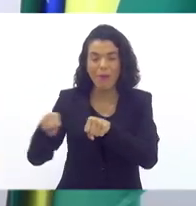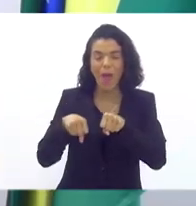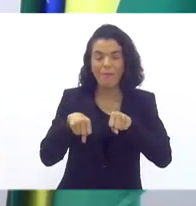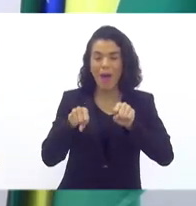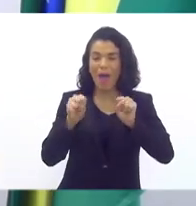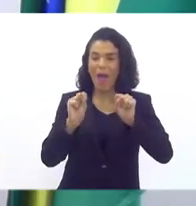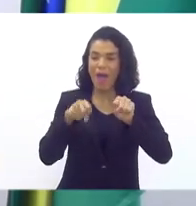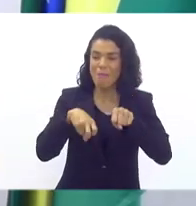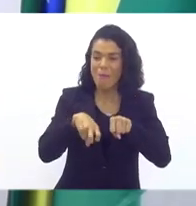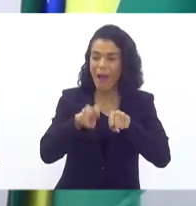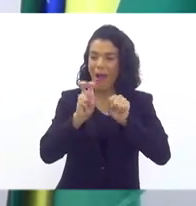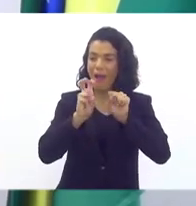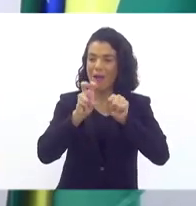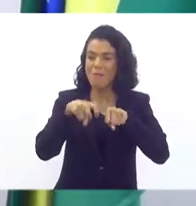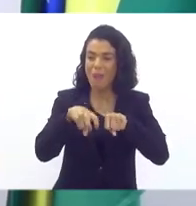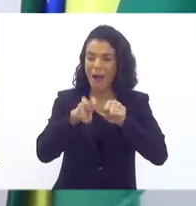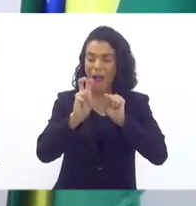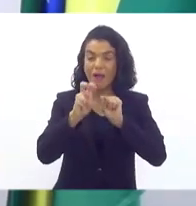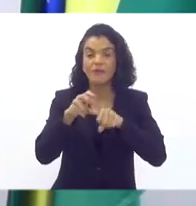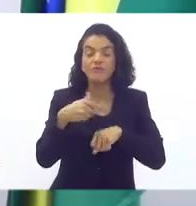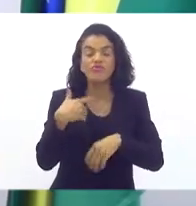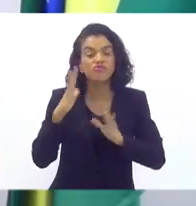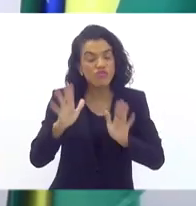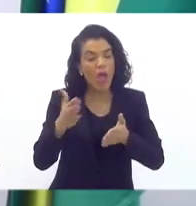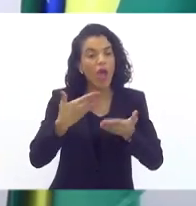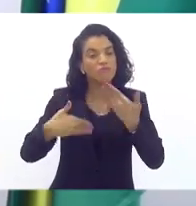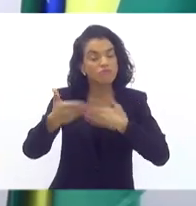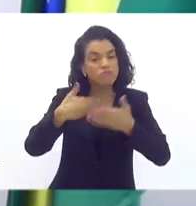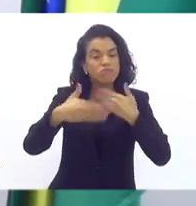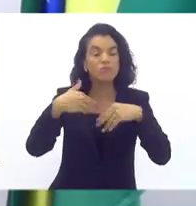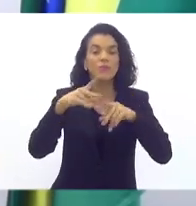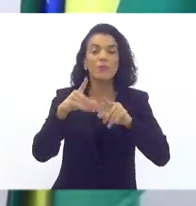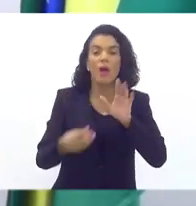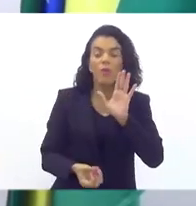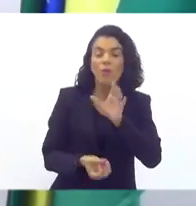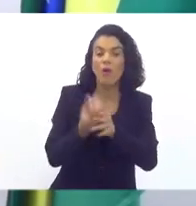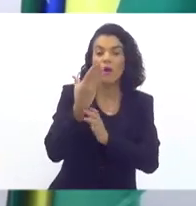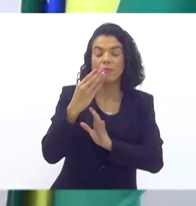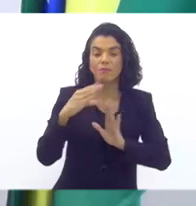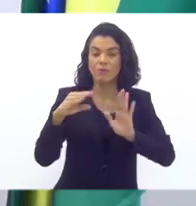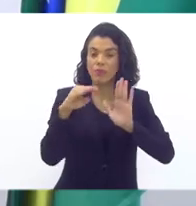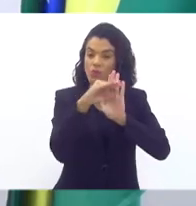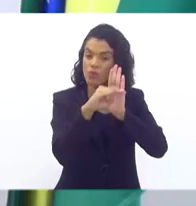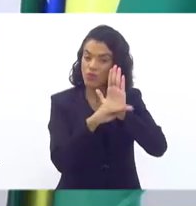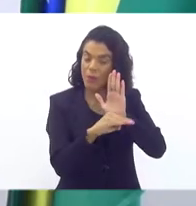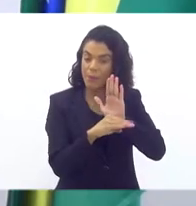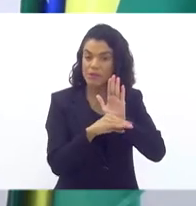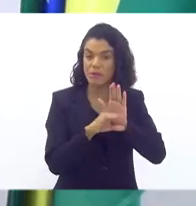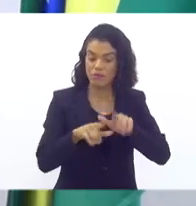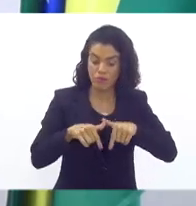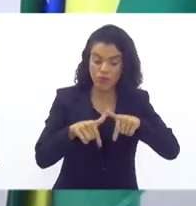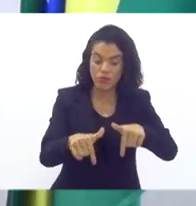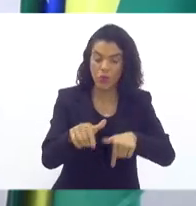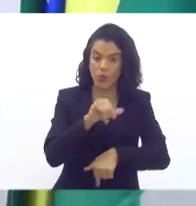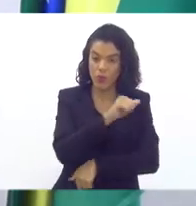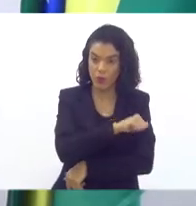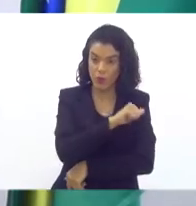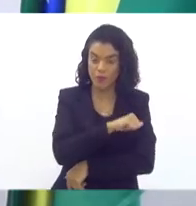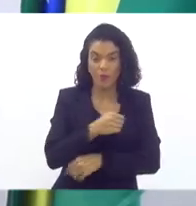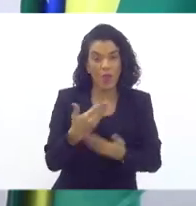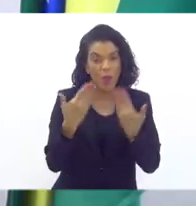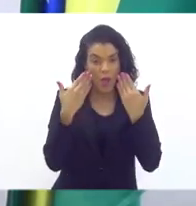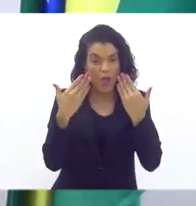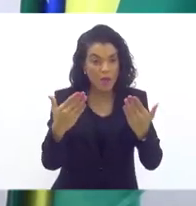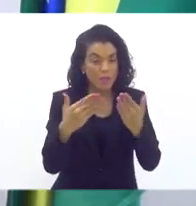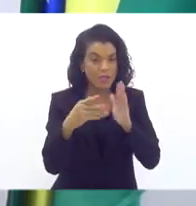aparato e todas as medidas o diálogo foi iniciado para implementação de uma operação no Rio de Janeiro eu apresentei um